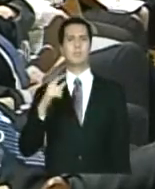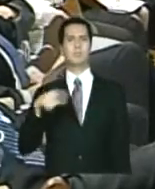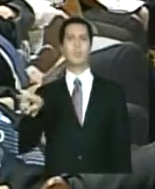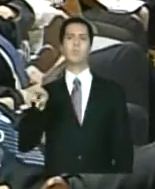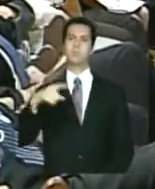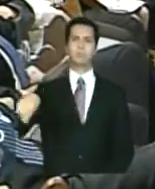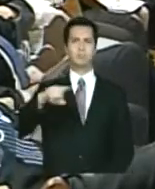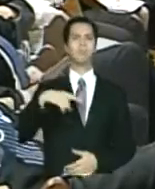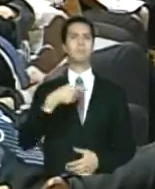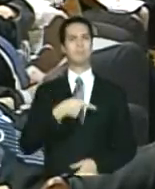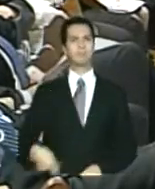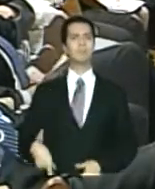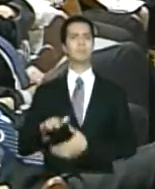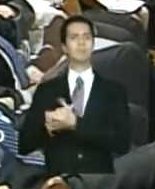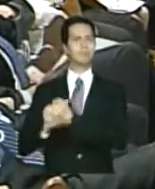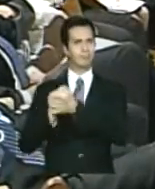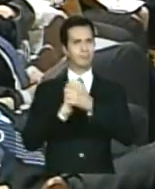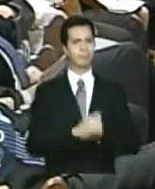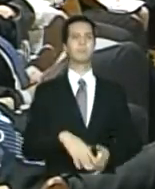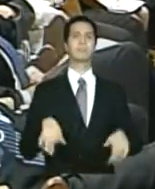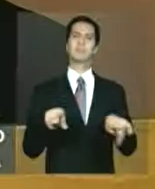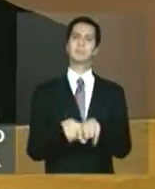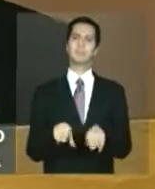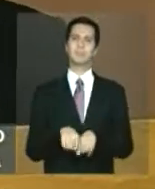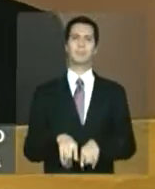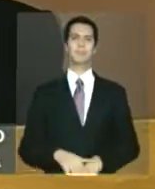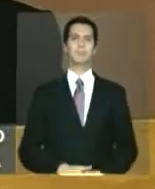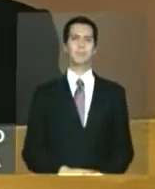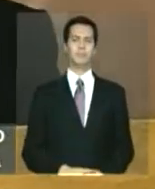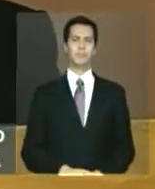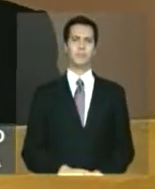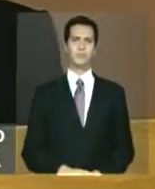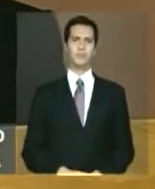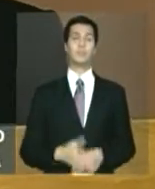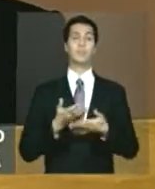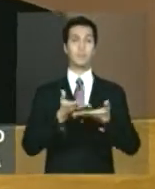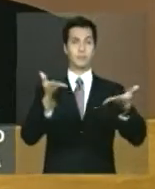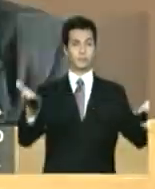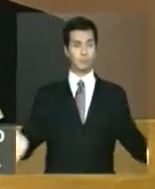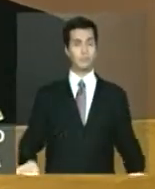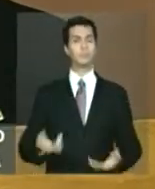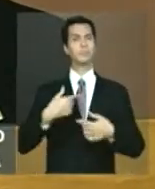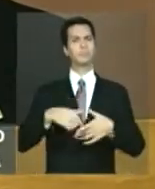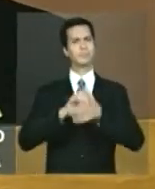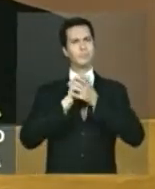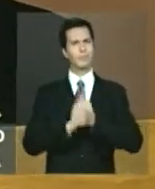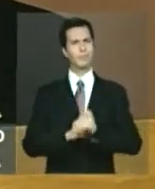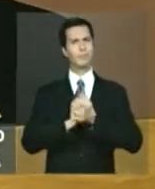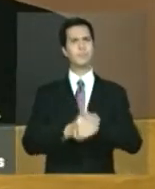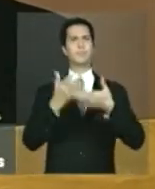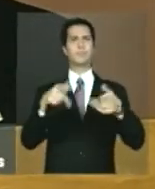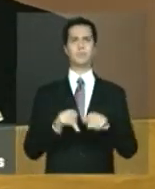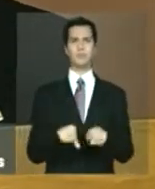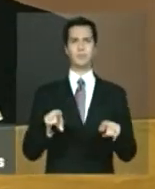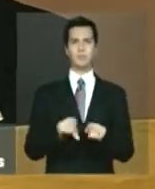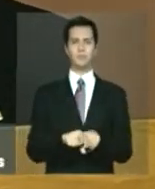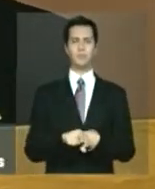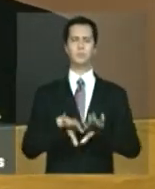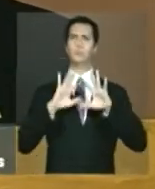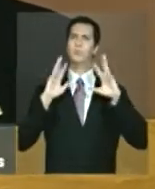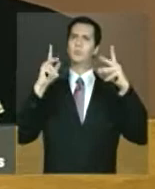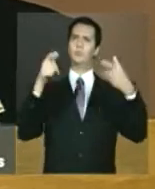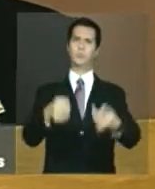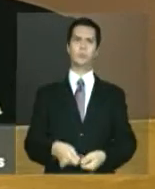presentes e também por meio de vocês eu Saúdo a todos e